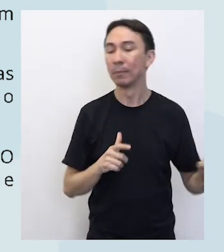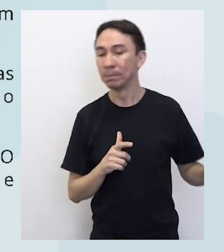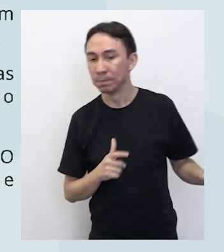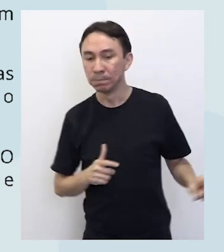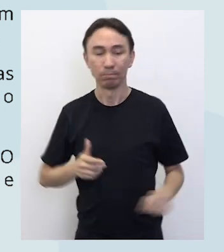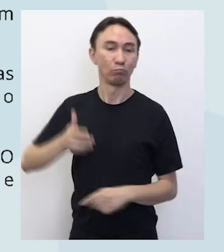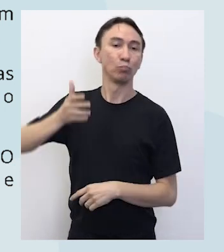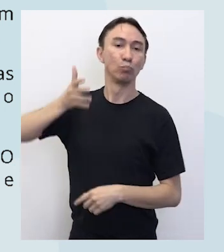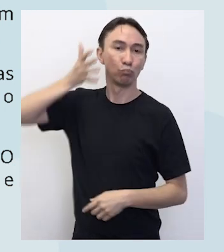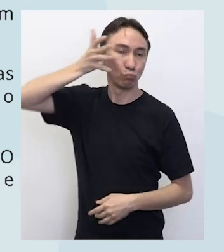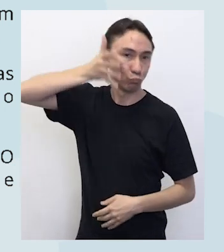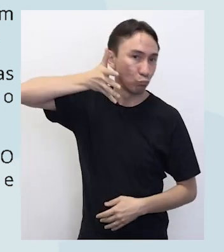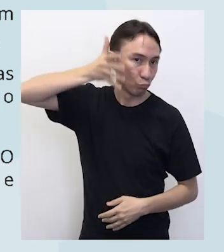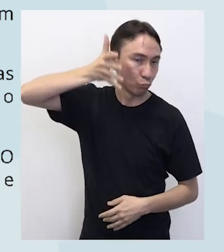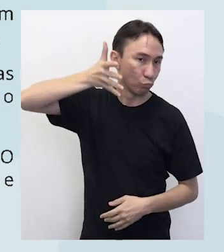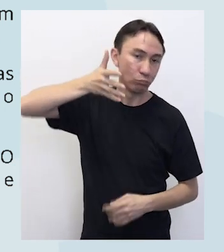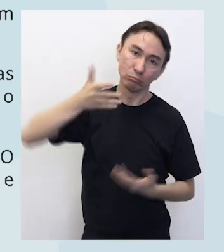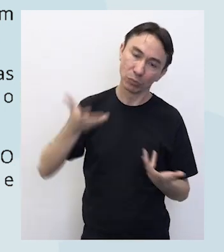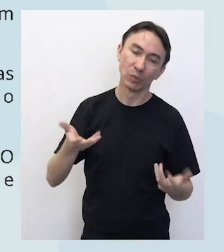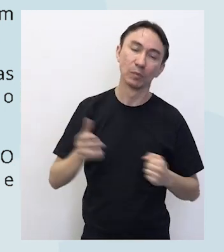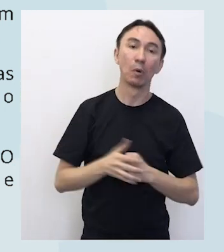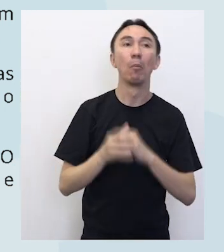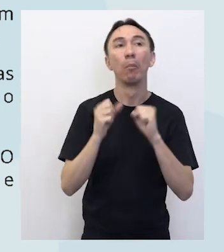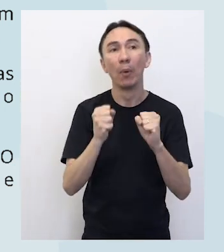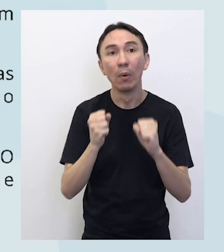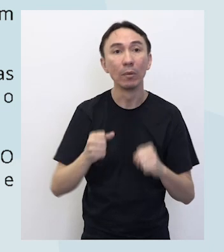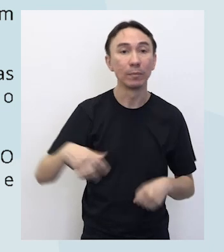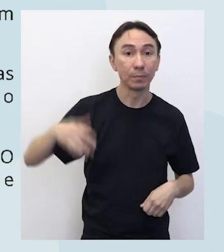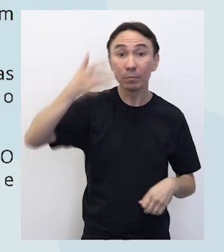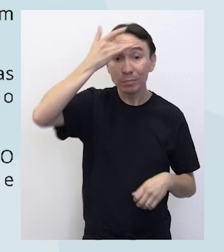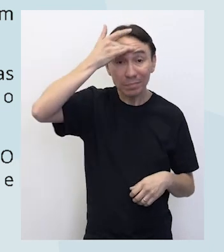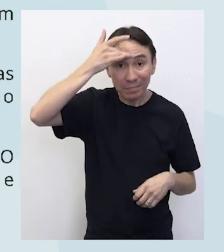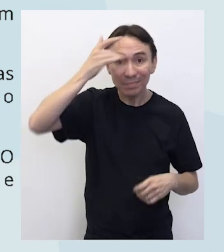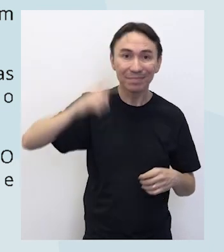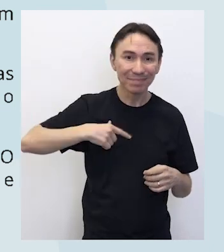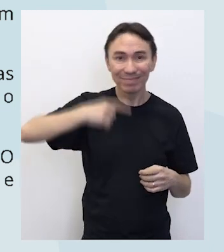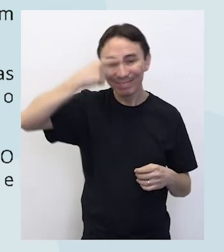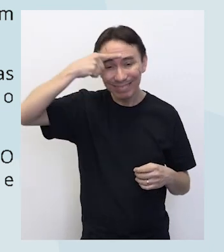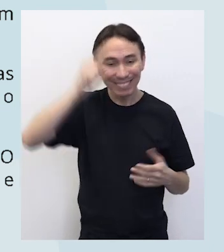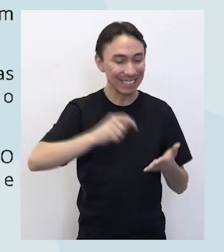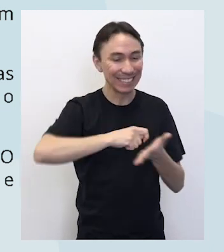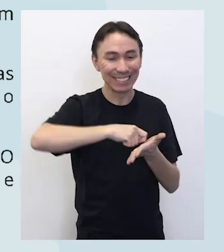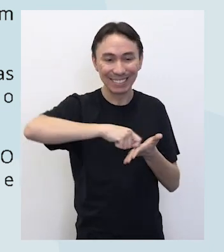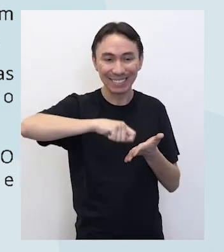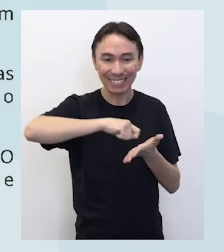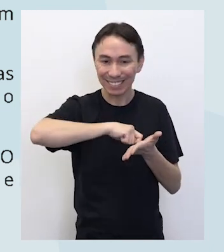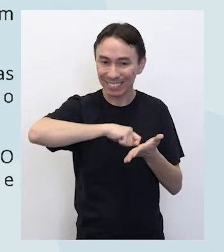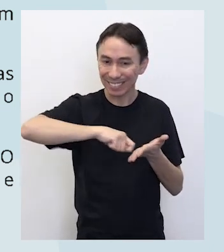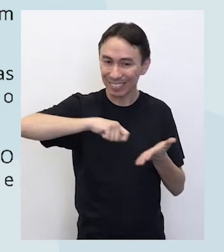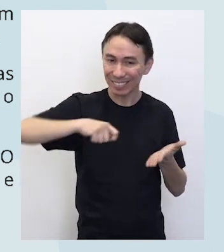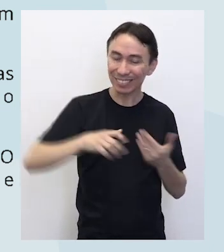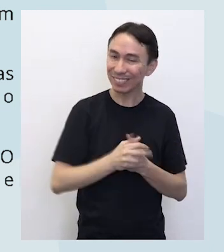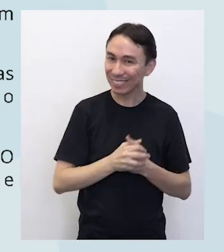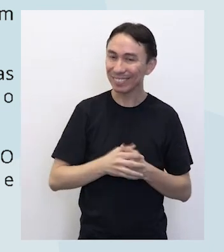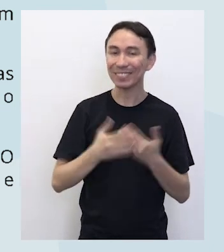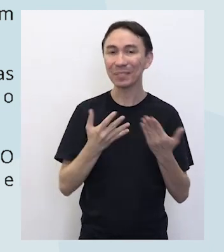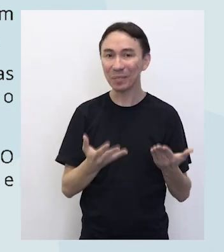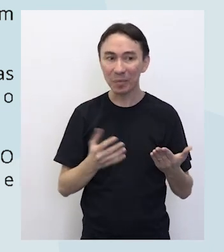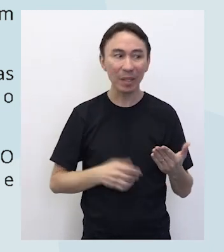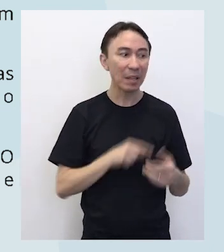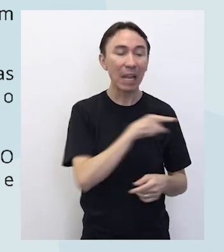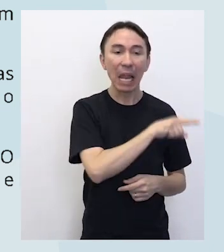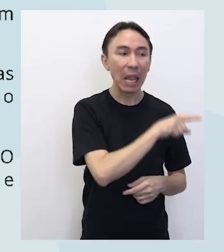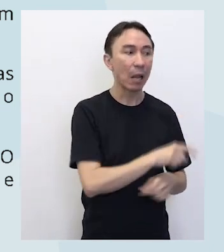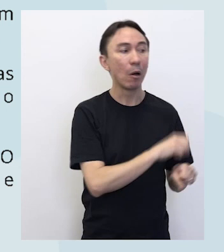caso, o autor do texto. Então, ele corta a ação dramática e introduz uma rubrica, né? Todo mundo meio que congela e